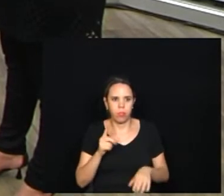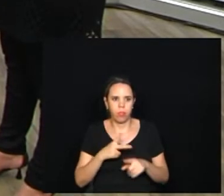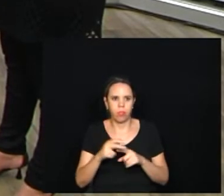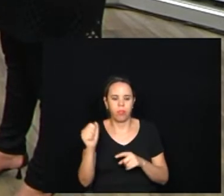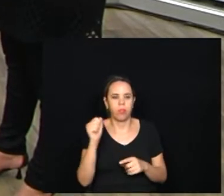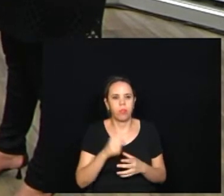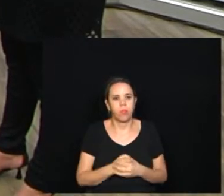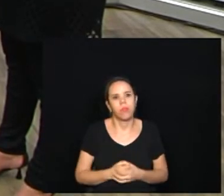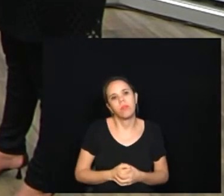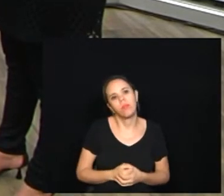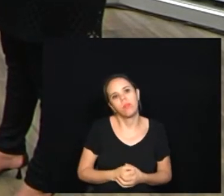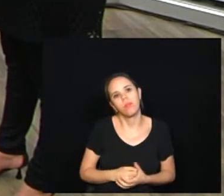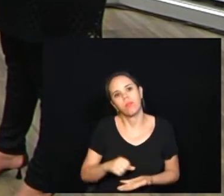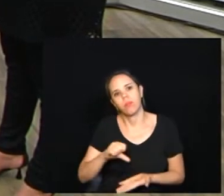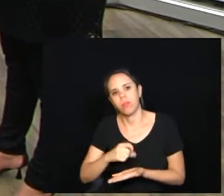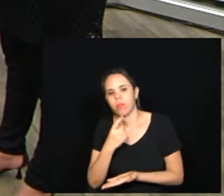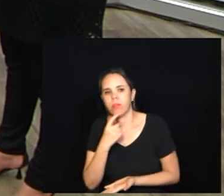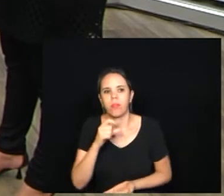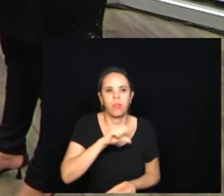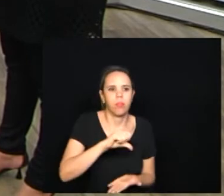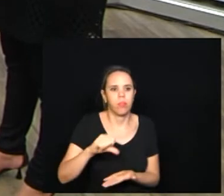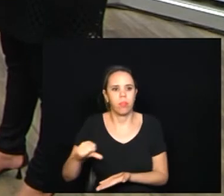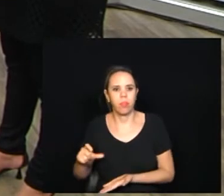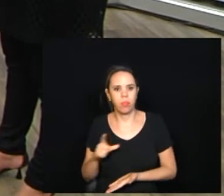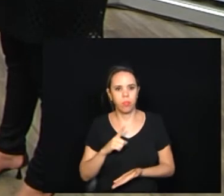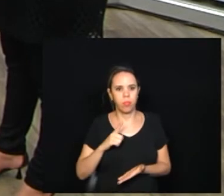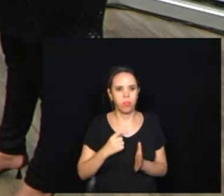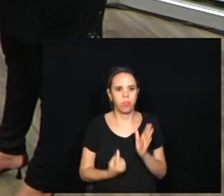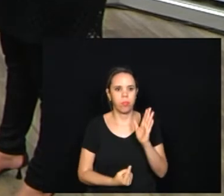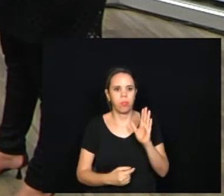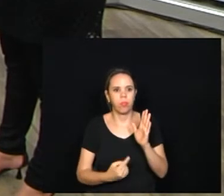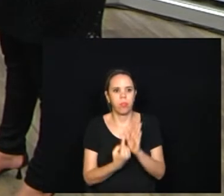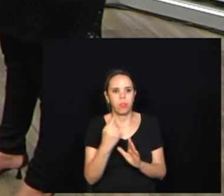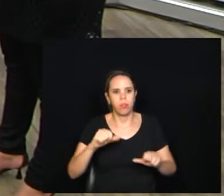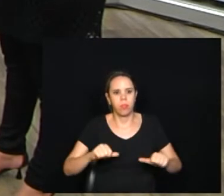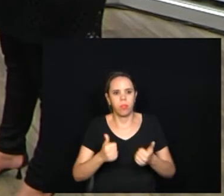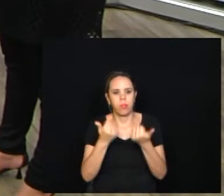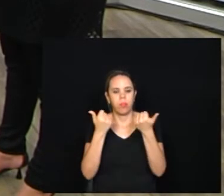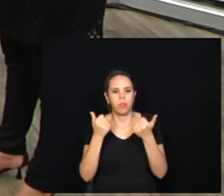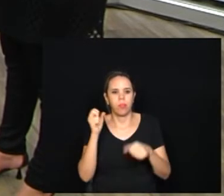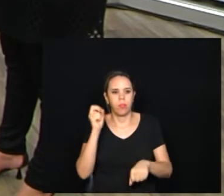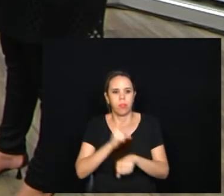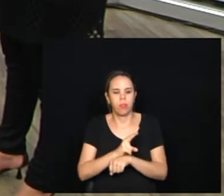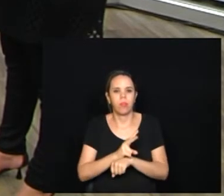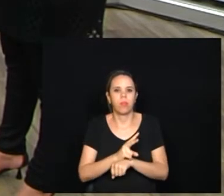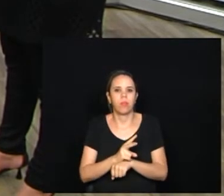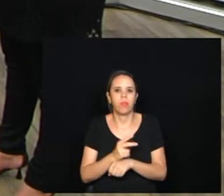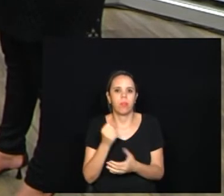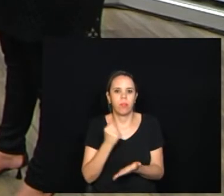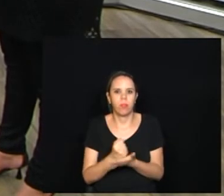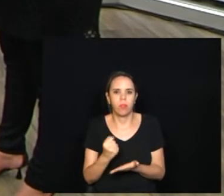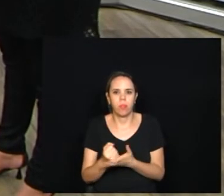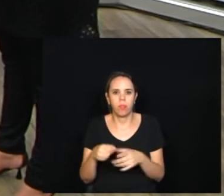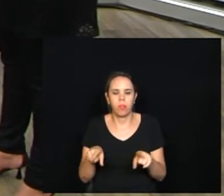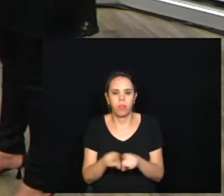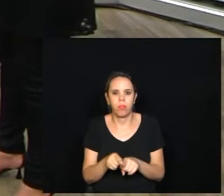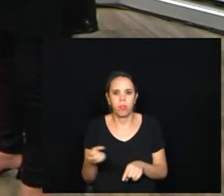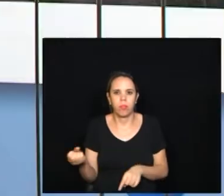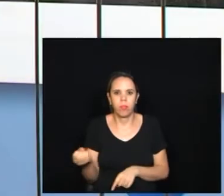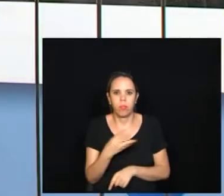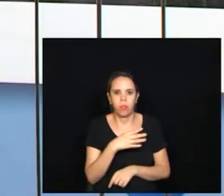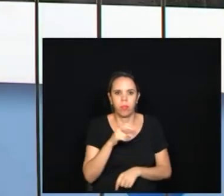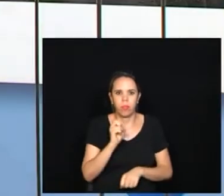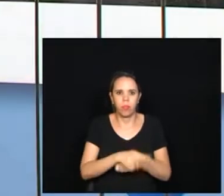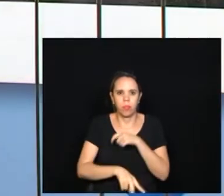cima aí, região metropolitana de Campinas teve saldo positivo em emprego formal. É isso mesmo, os novos